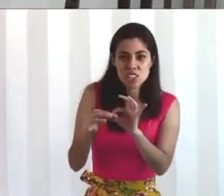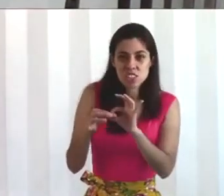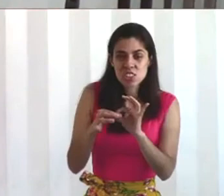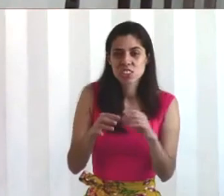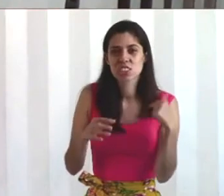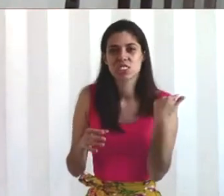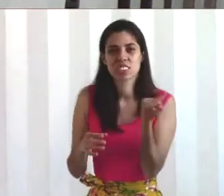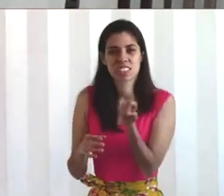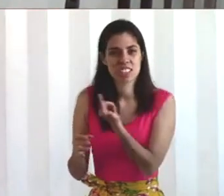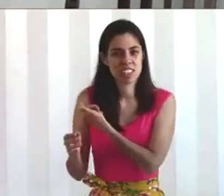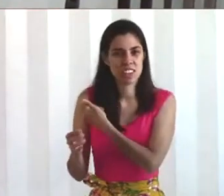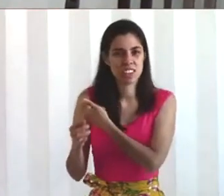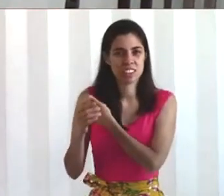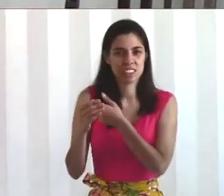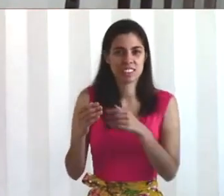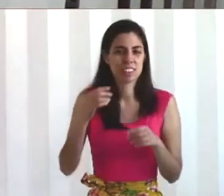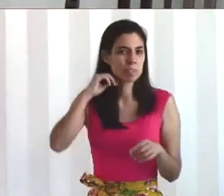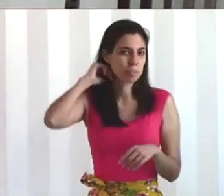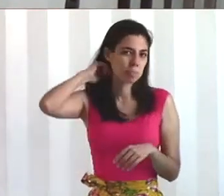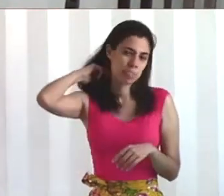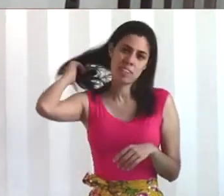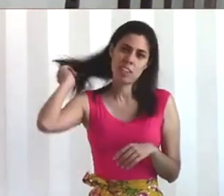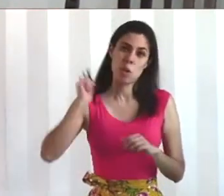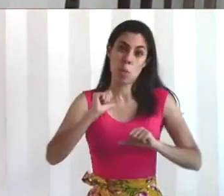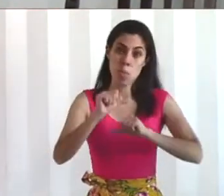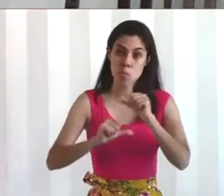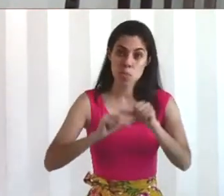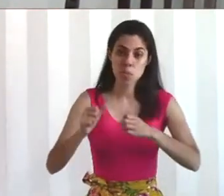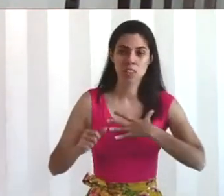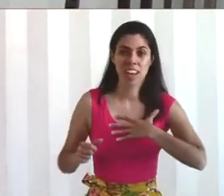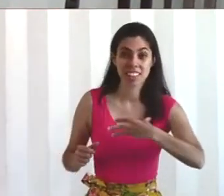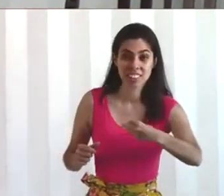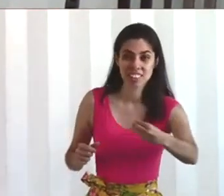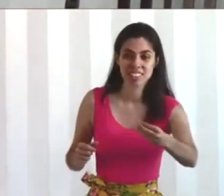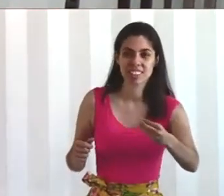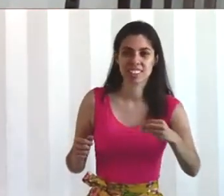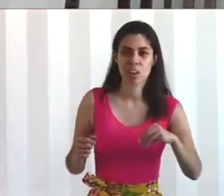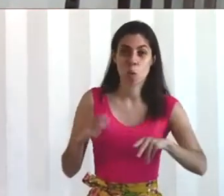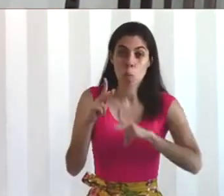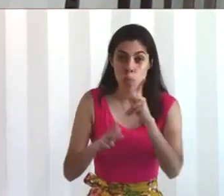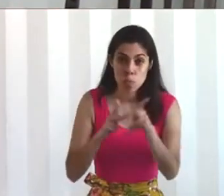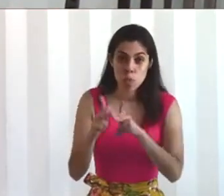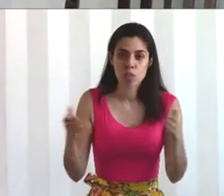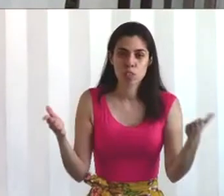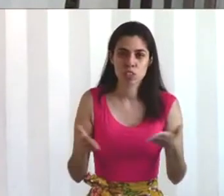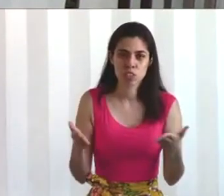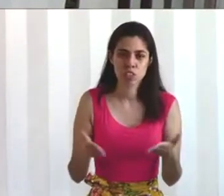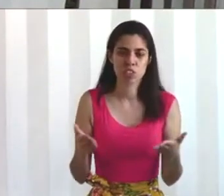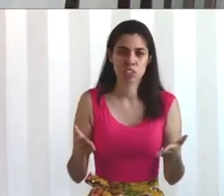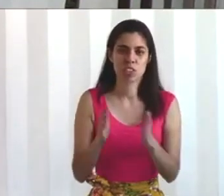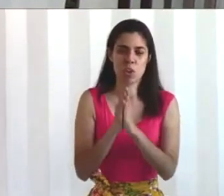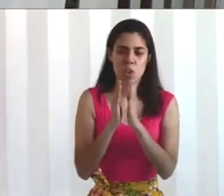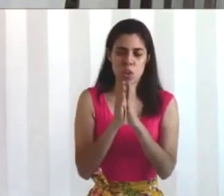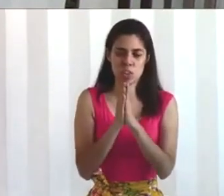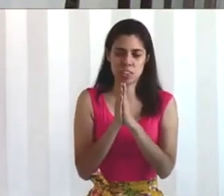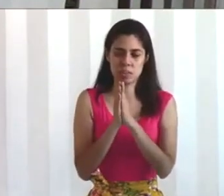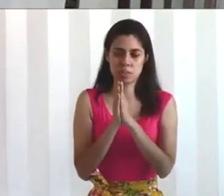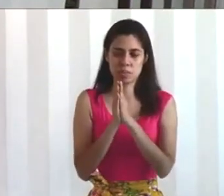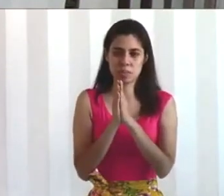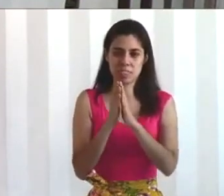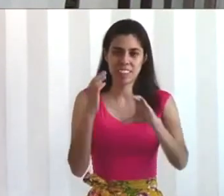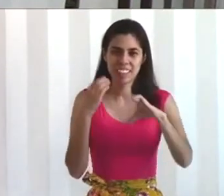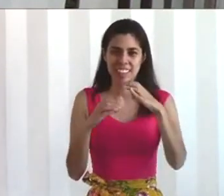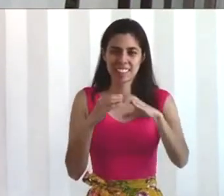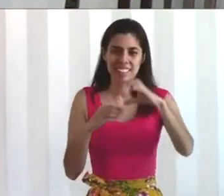Cristo à sua geração. Que Deus nos abençoe com a sua graça. Oremos e